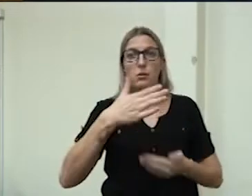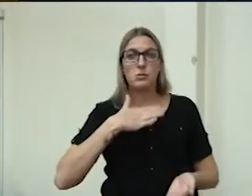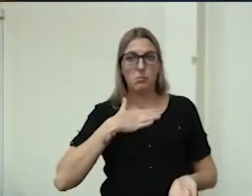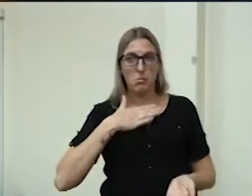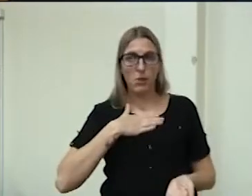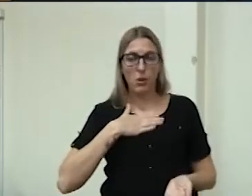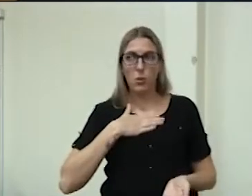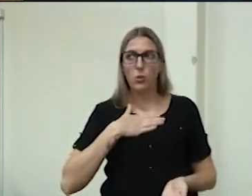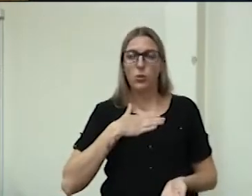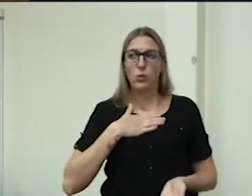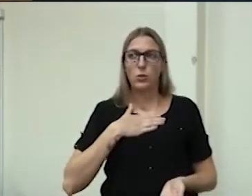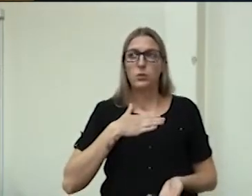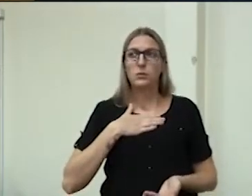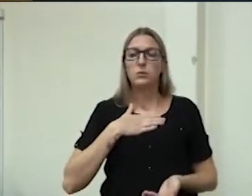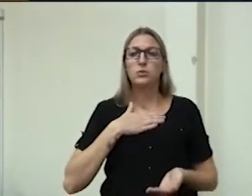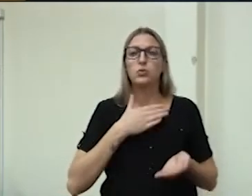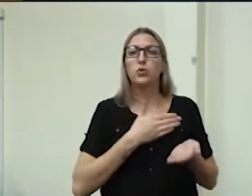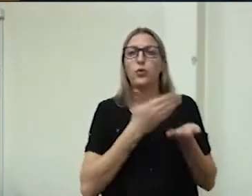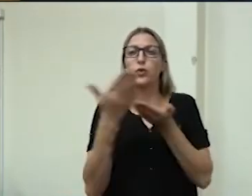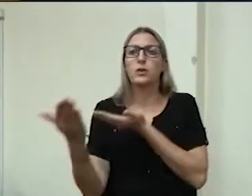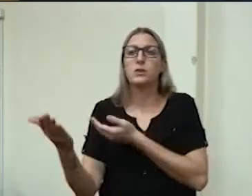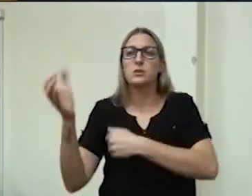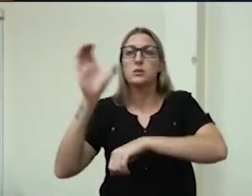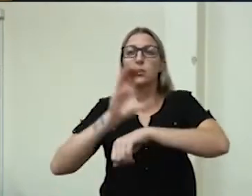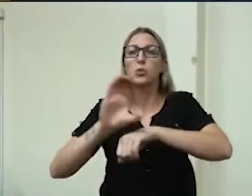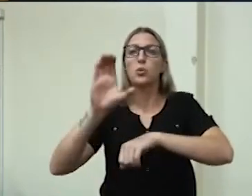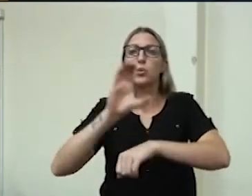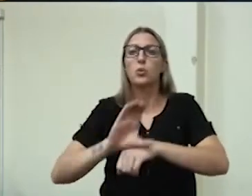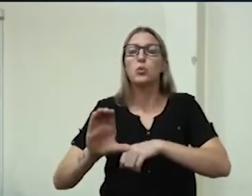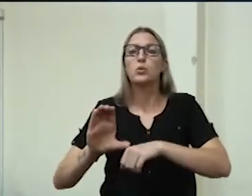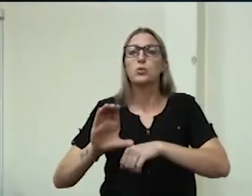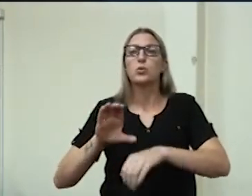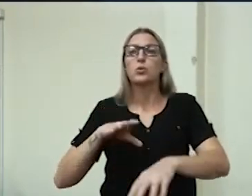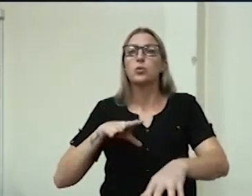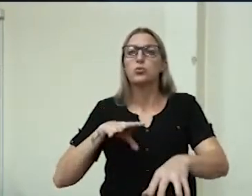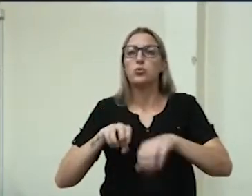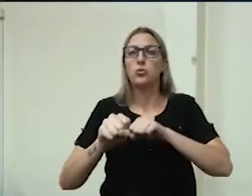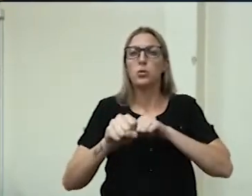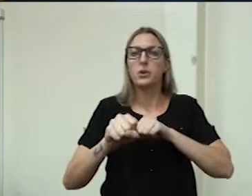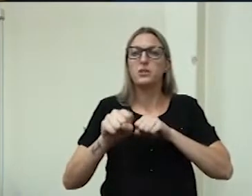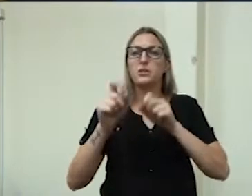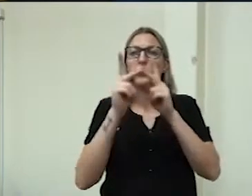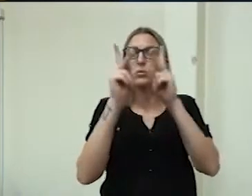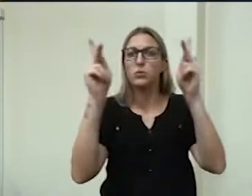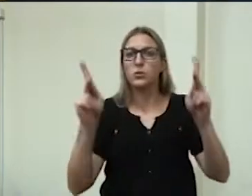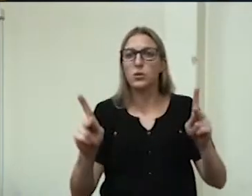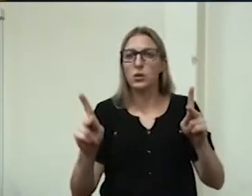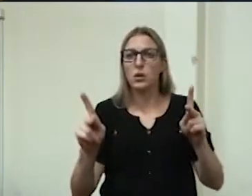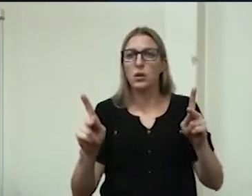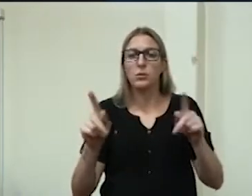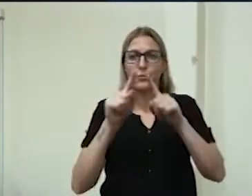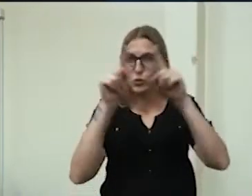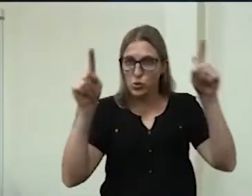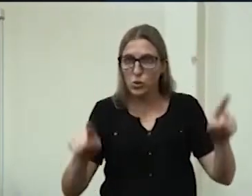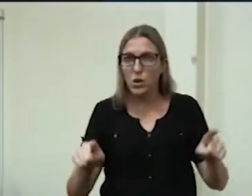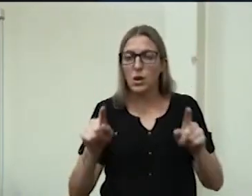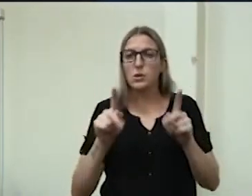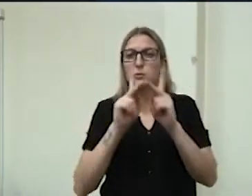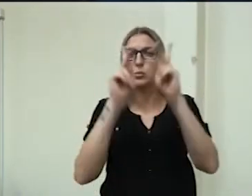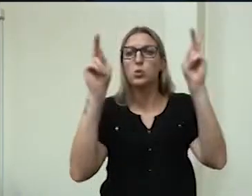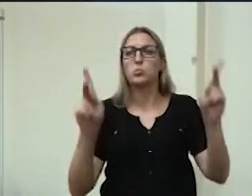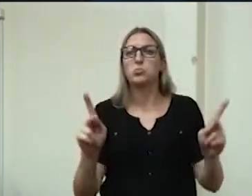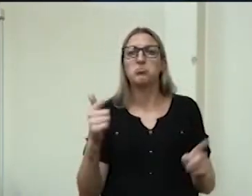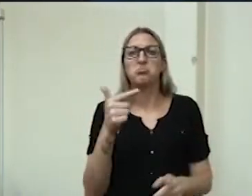autoria para que se oferecessem cursos permanentes de aperfeiçoamento aos funcionários públicos e nem em retorno a gente teve